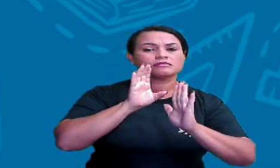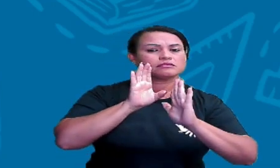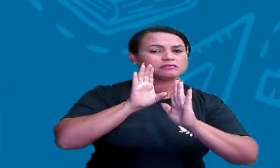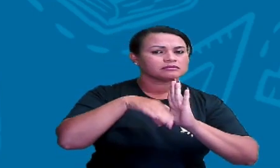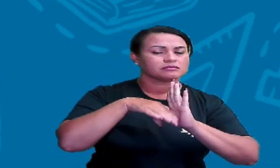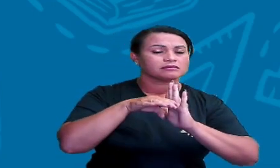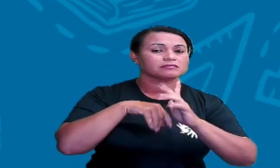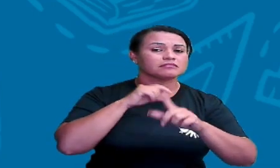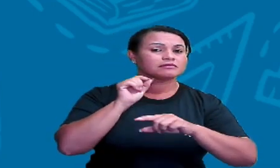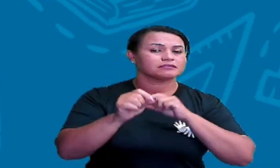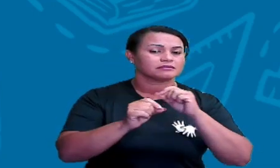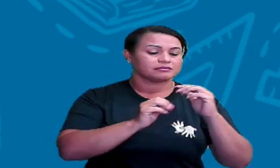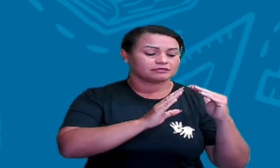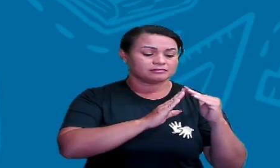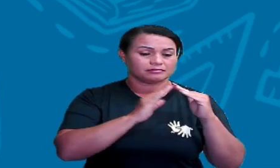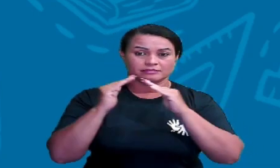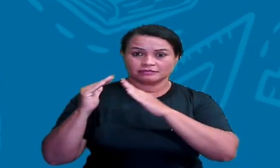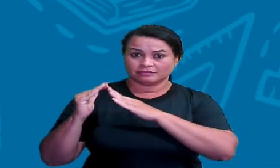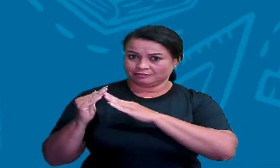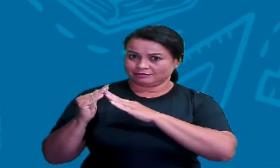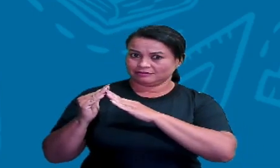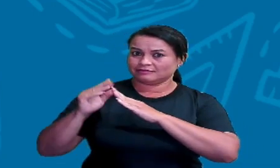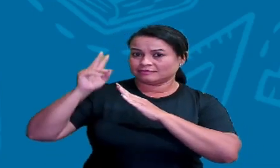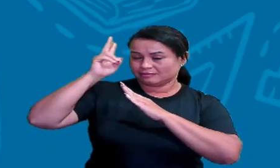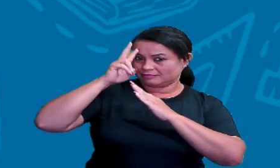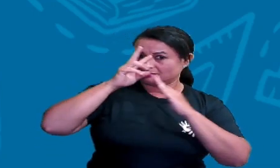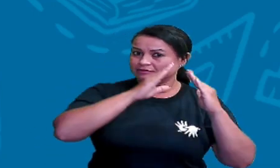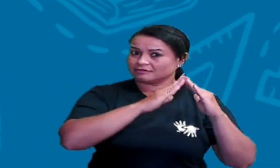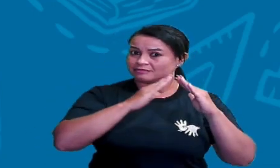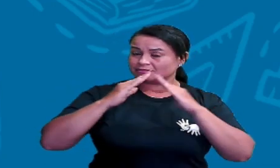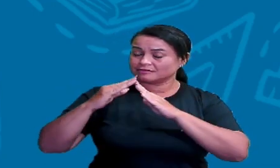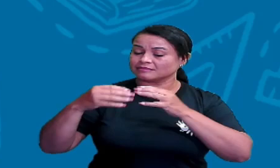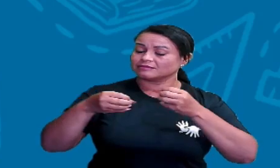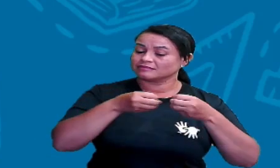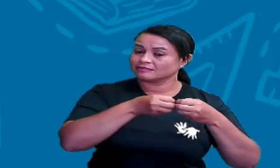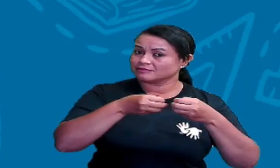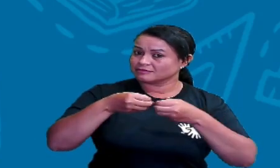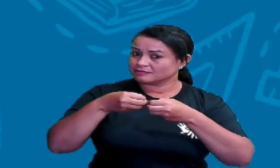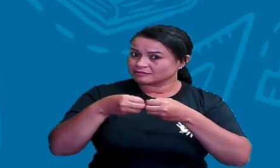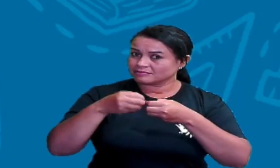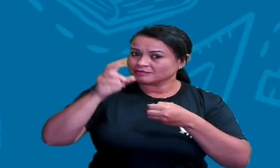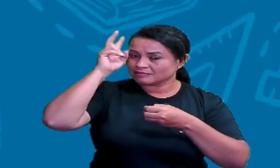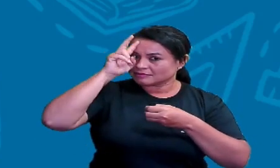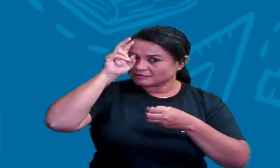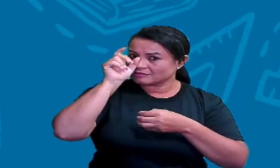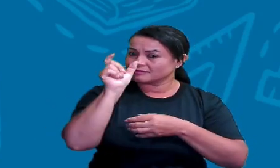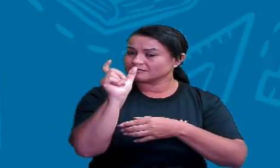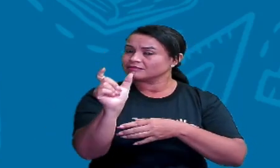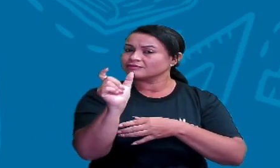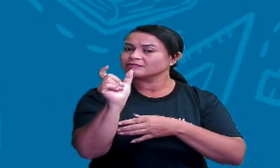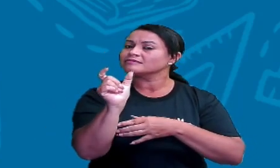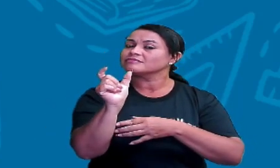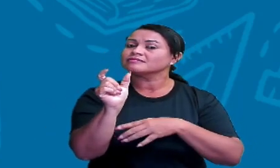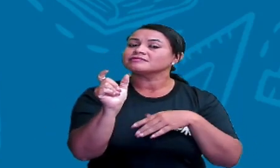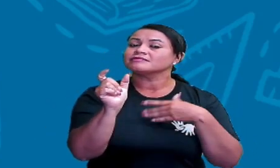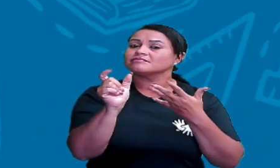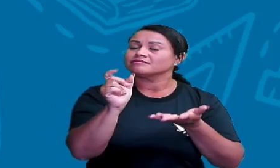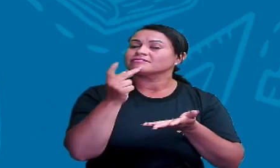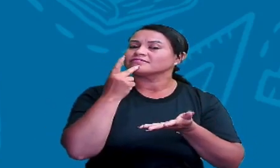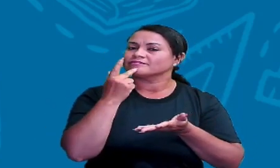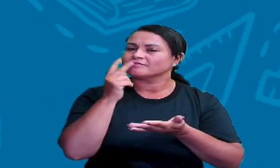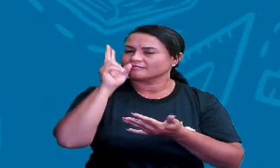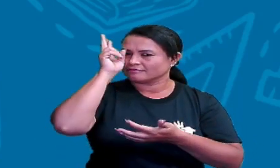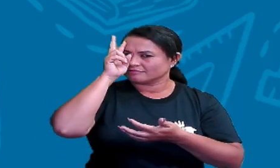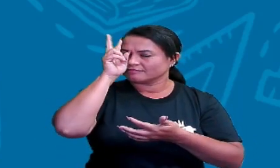vizinhança. Lembra de vizinhança, lembra do vizinho, lembra da palavra-chave que eu